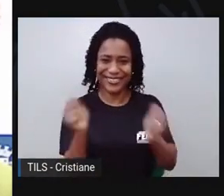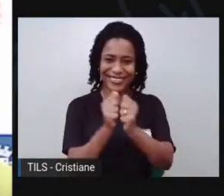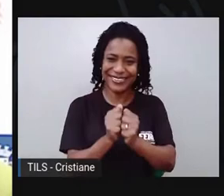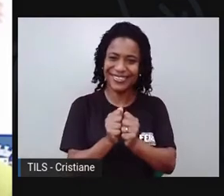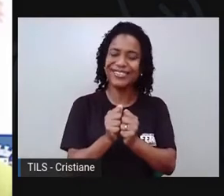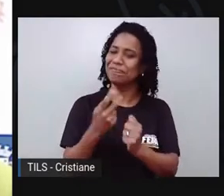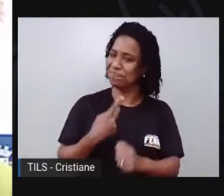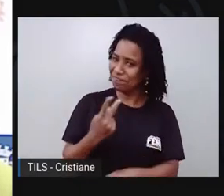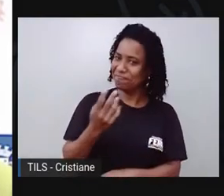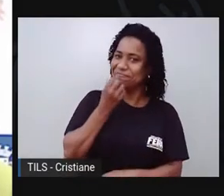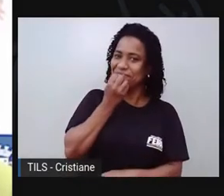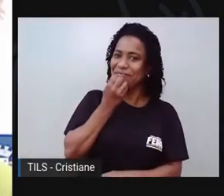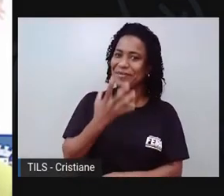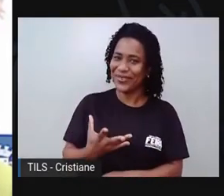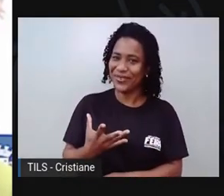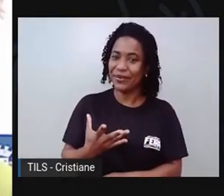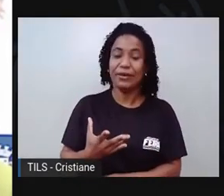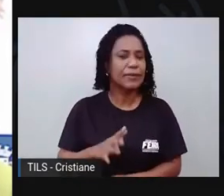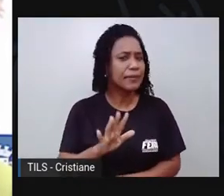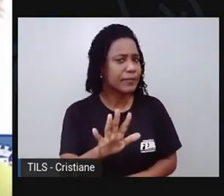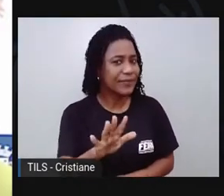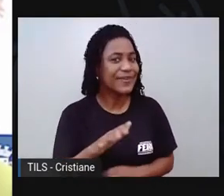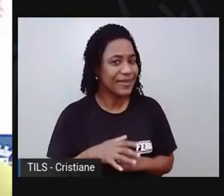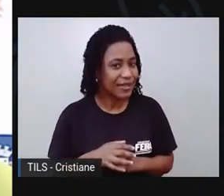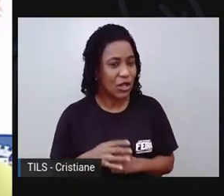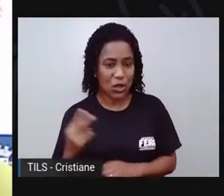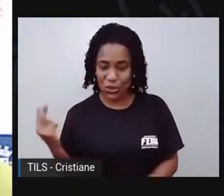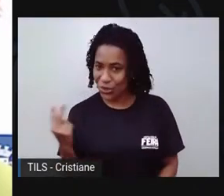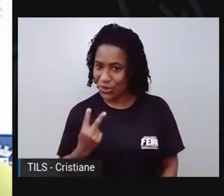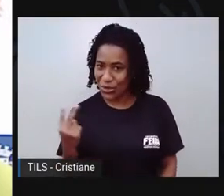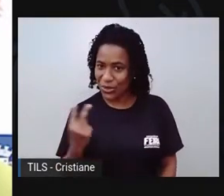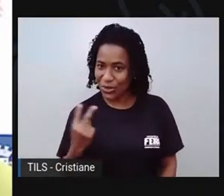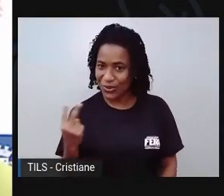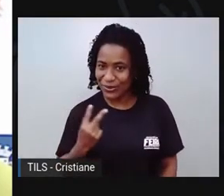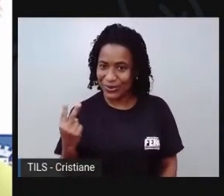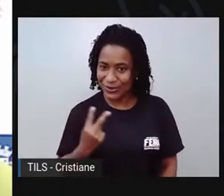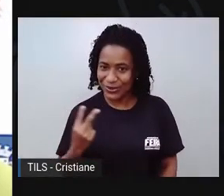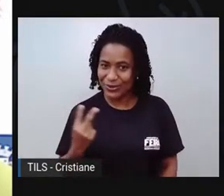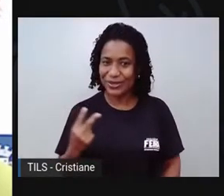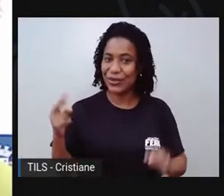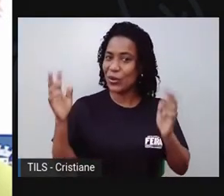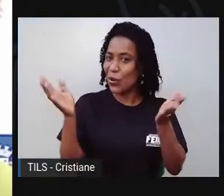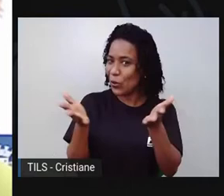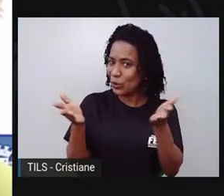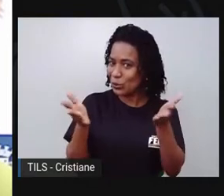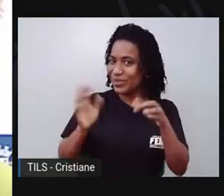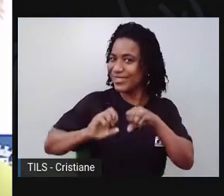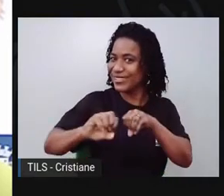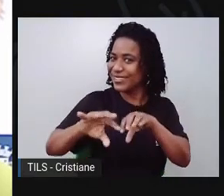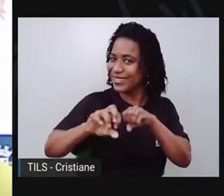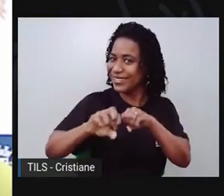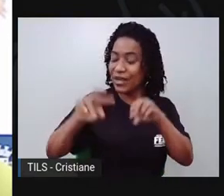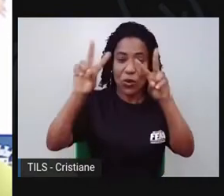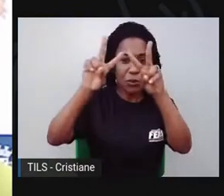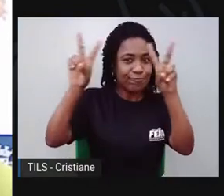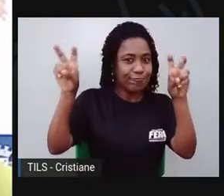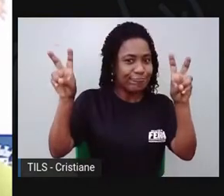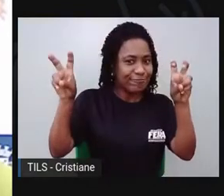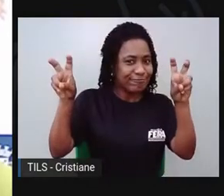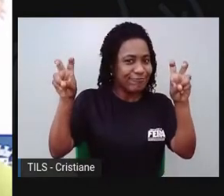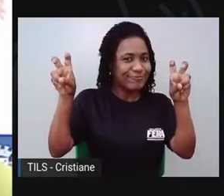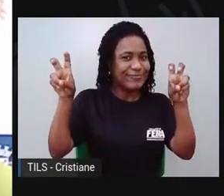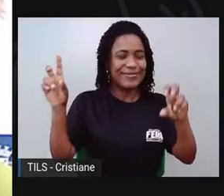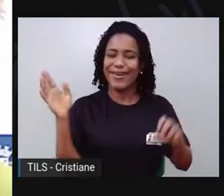Meninada, vocês acreditam que eu e a Proci escolhemos um tema bem bacana para a aula